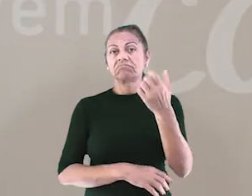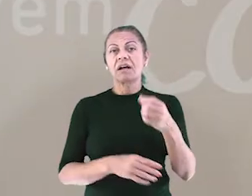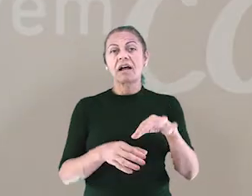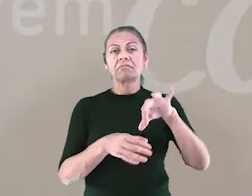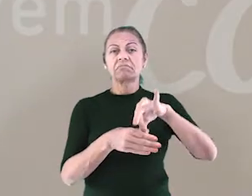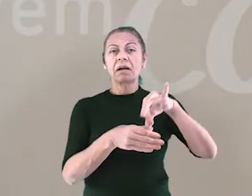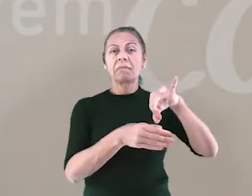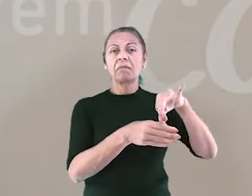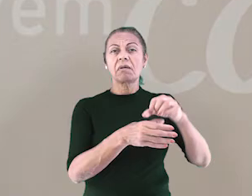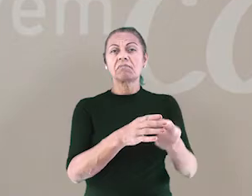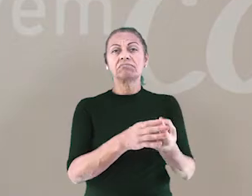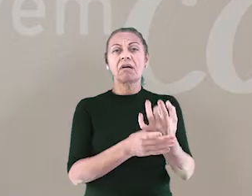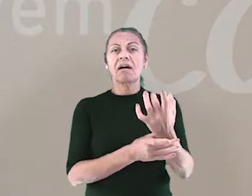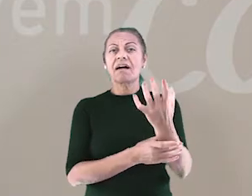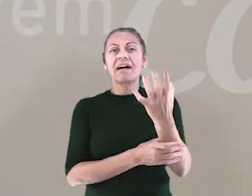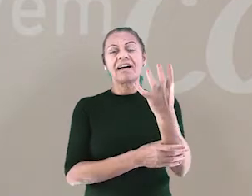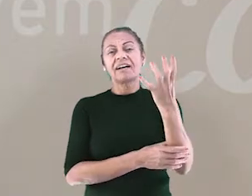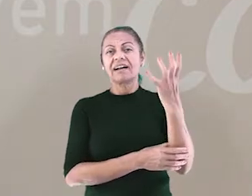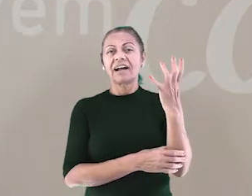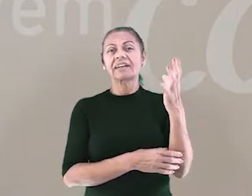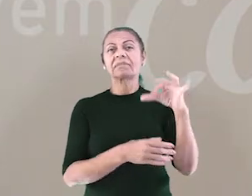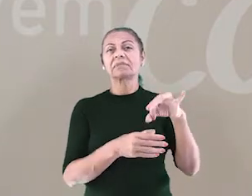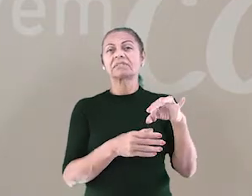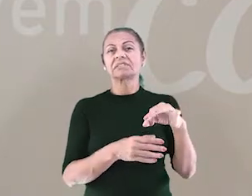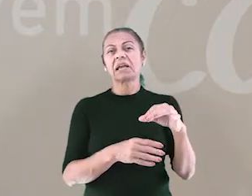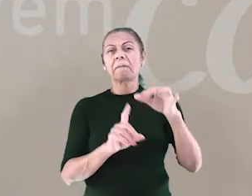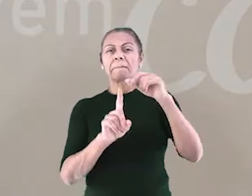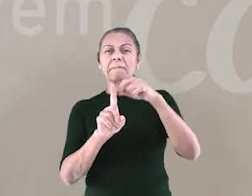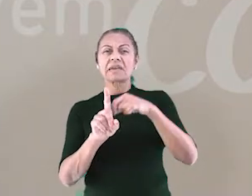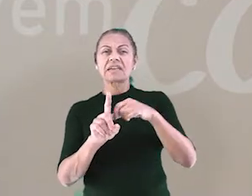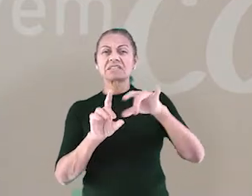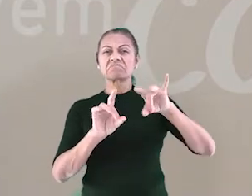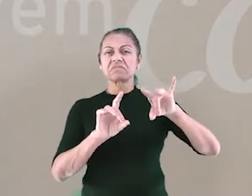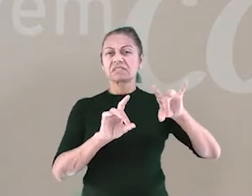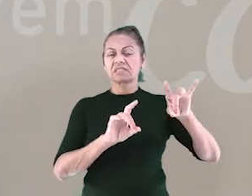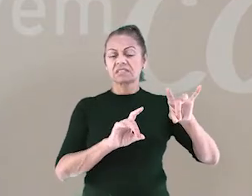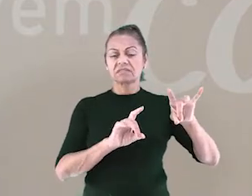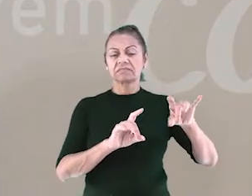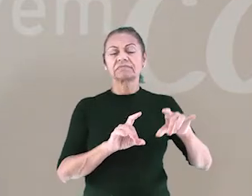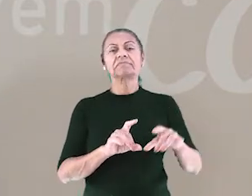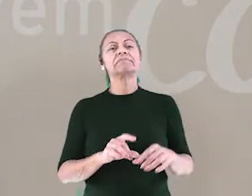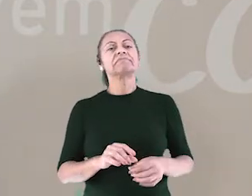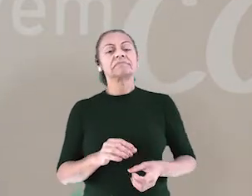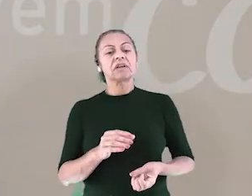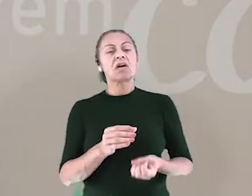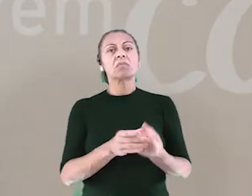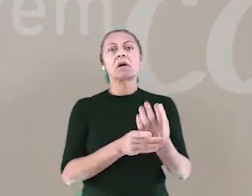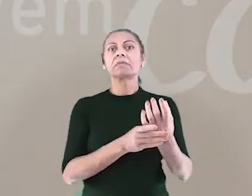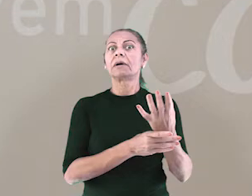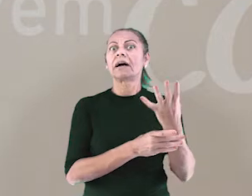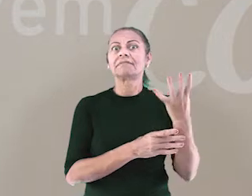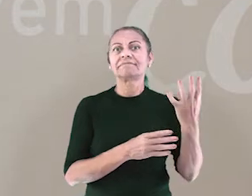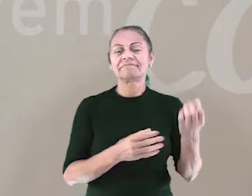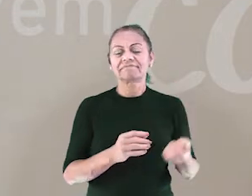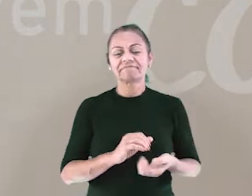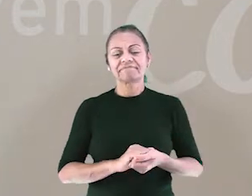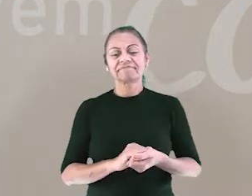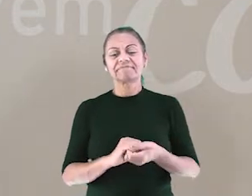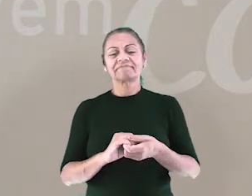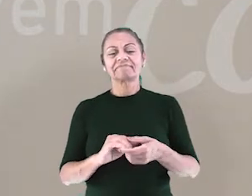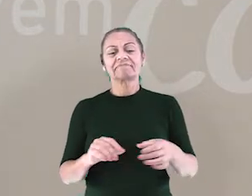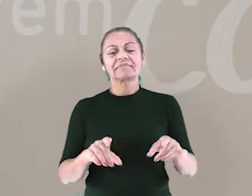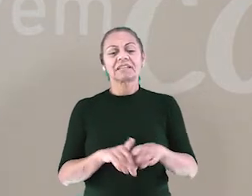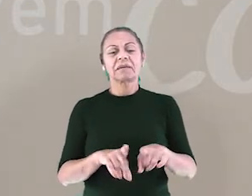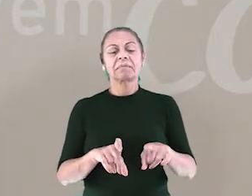o trabalho nessa comunidade também muda de acordo com o mês do ano. O milho, por exemplo, só é plantado entre novembro